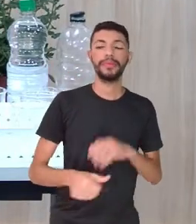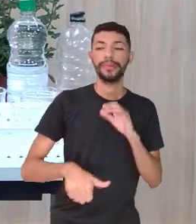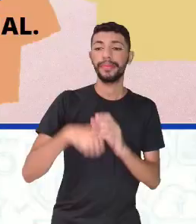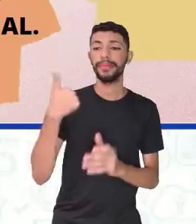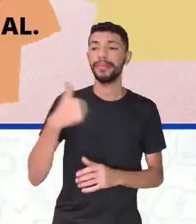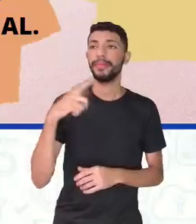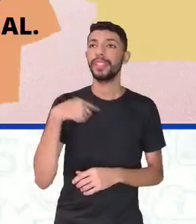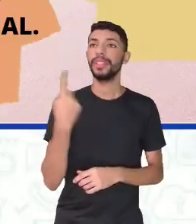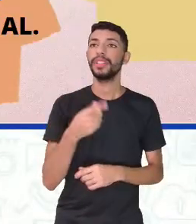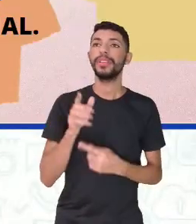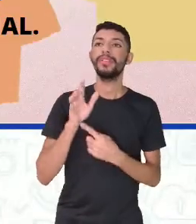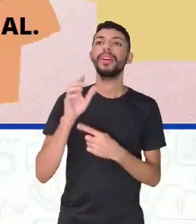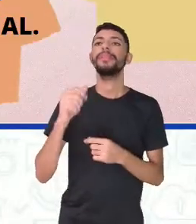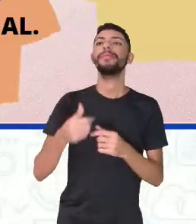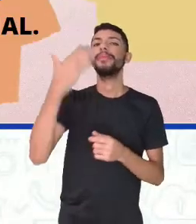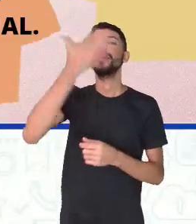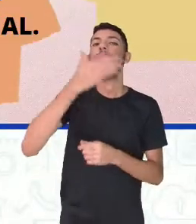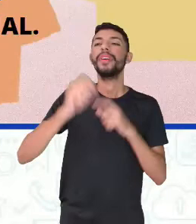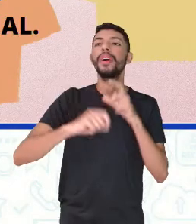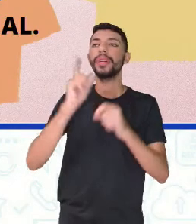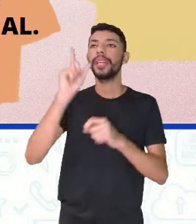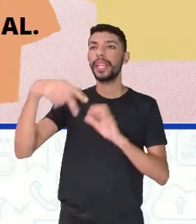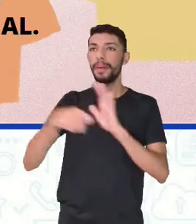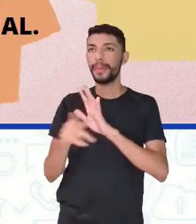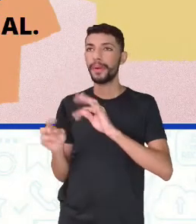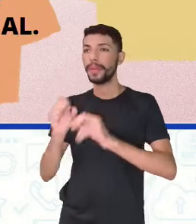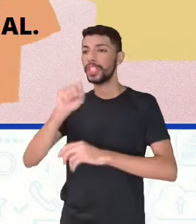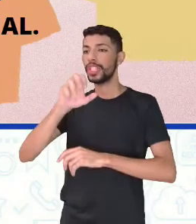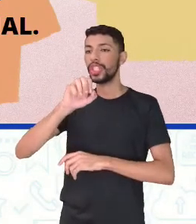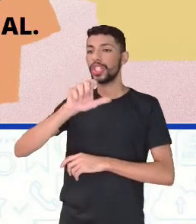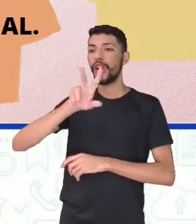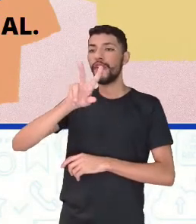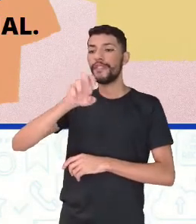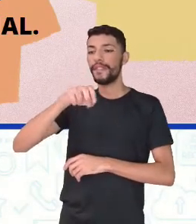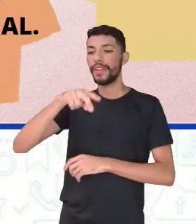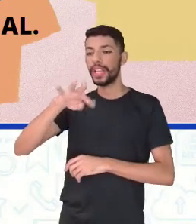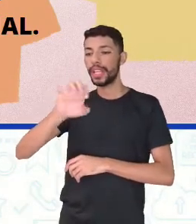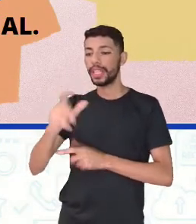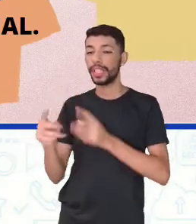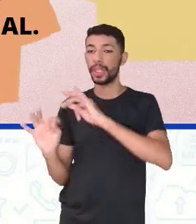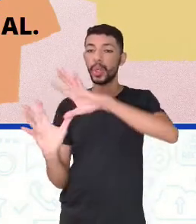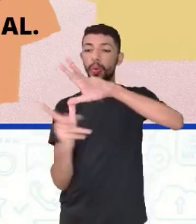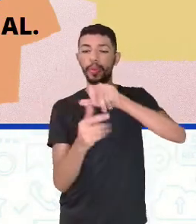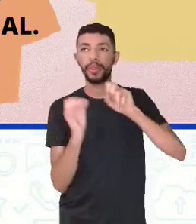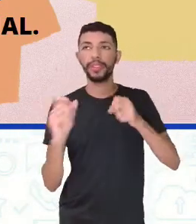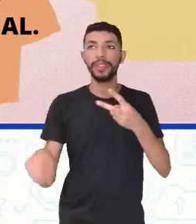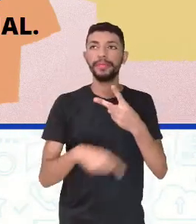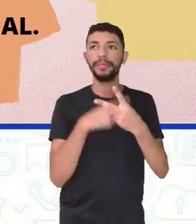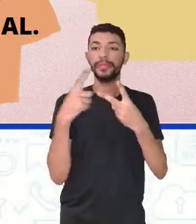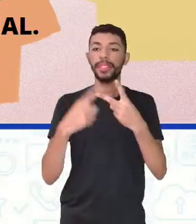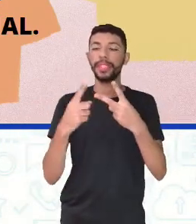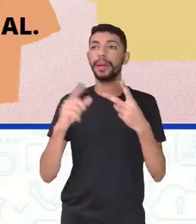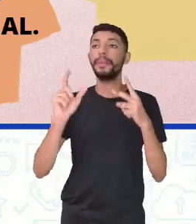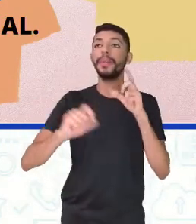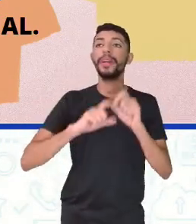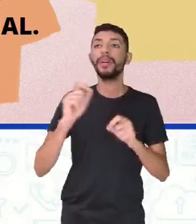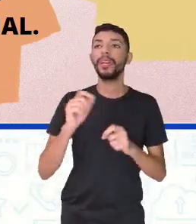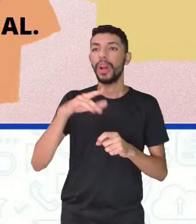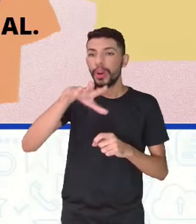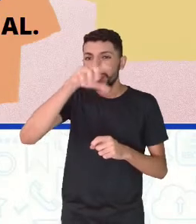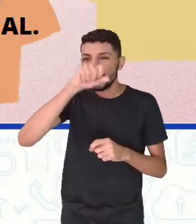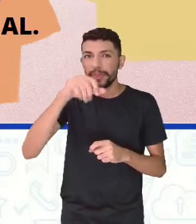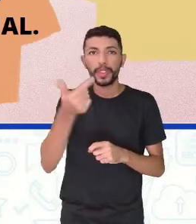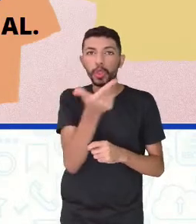vai provar aqui que ela é um solvente universal. Depois a gente vai ver essa característica, que ela é inodora, ela é insípida,